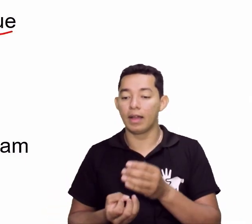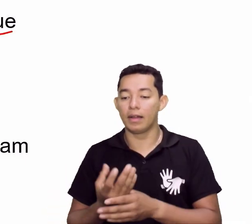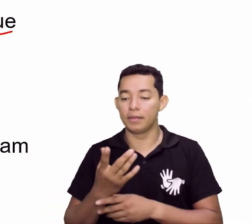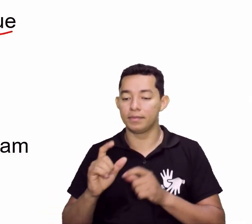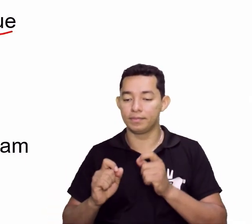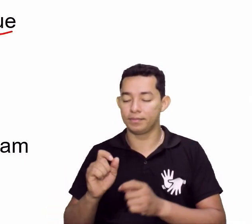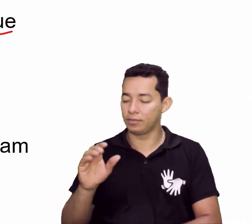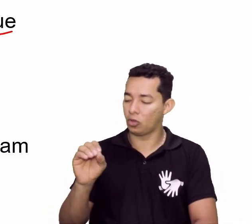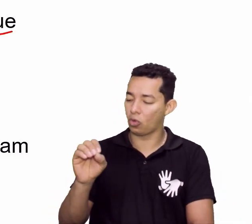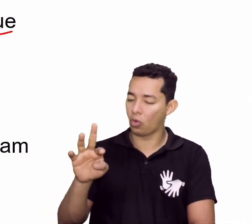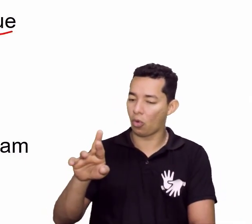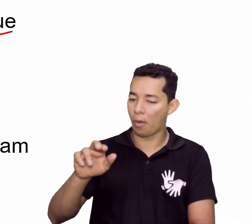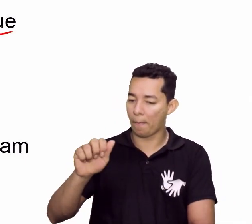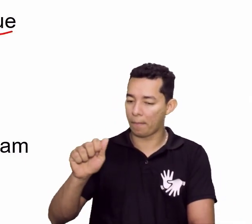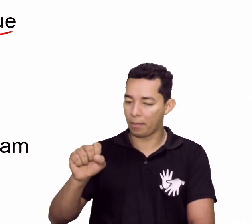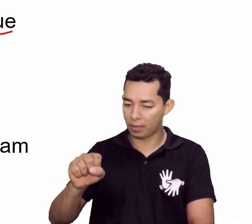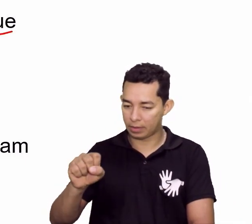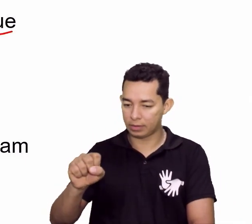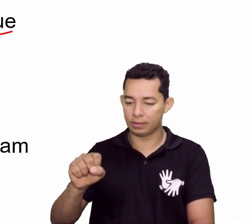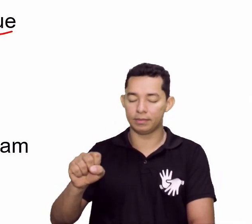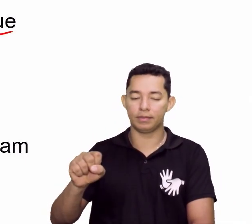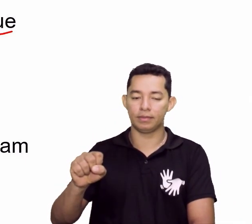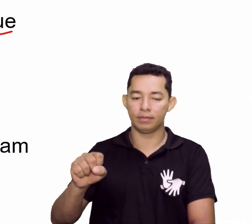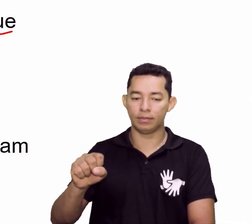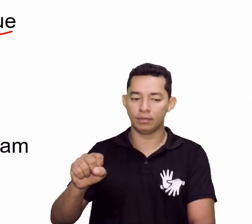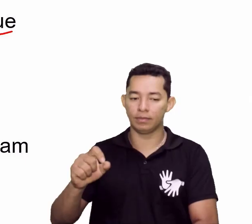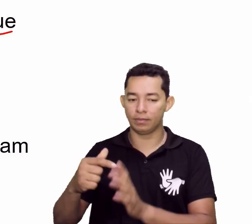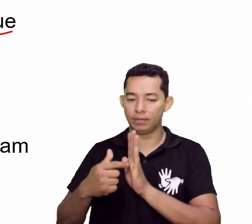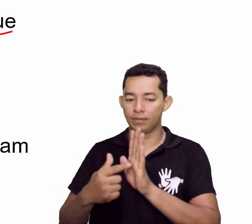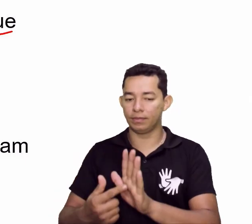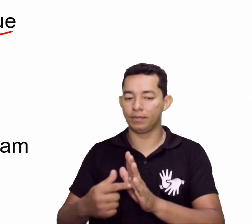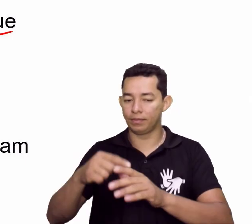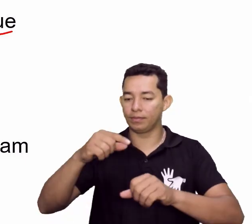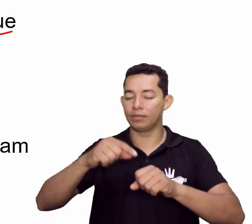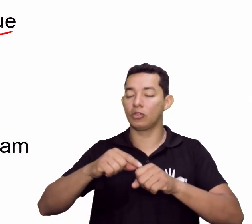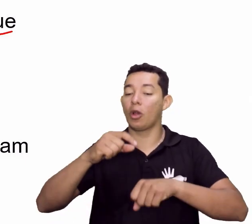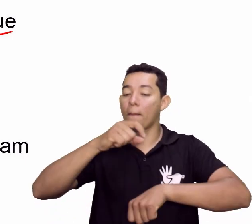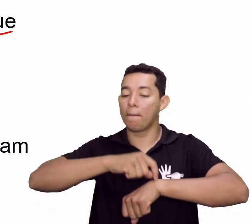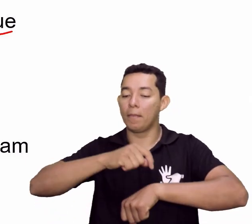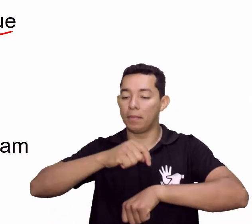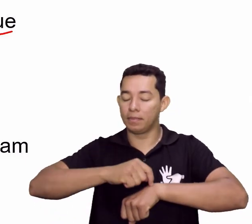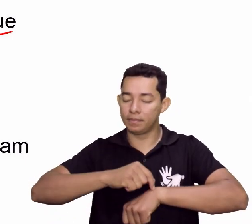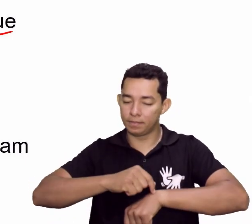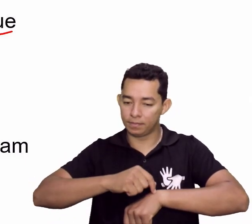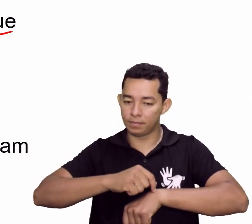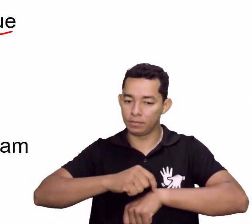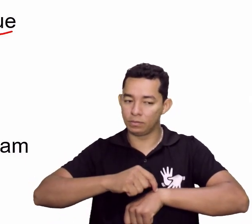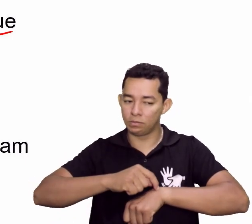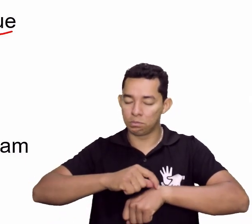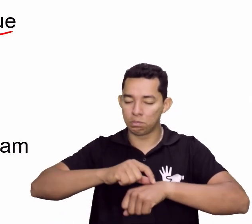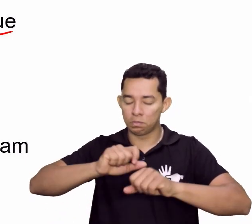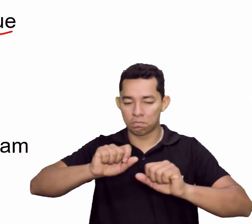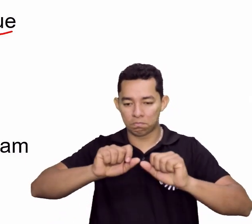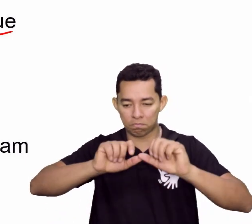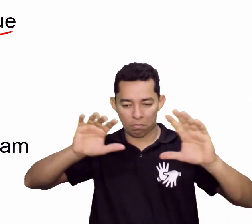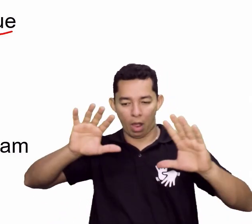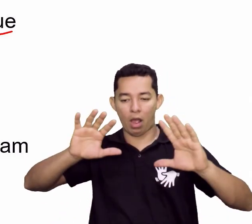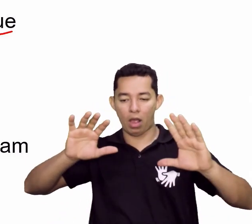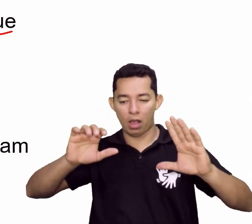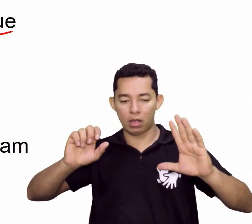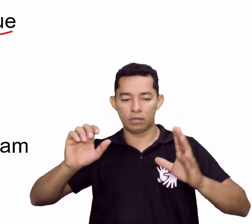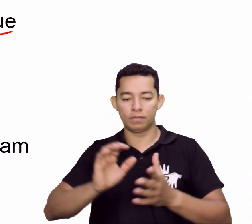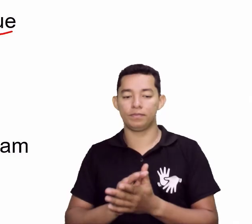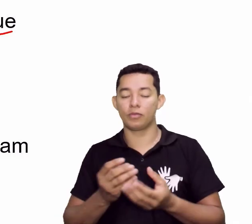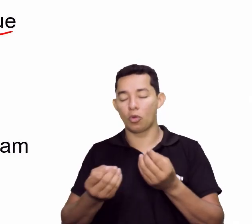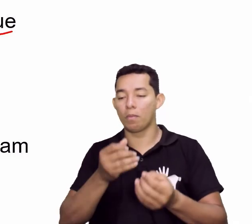que retratam, aqui no Brasil, né? Retratam momentos emblemáticos, como a independência